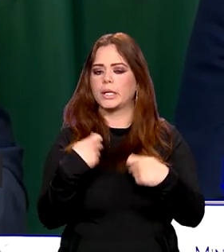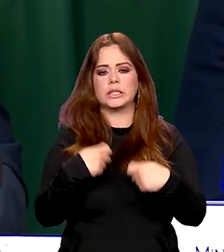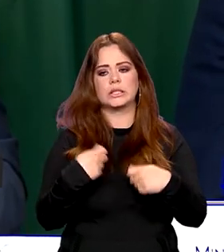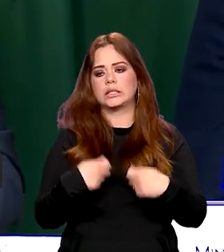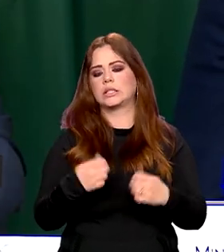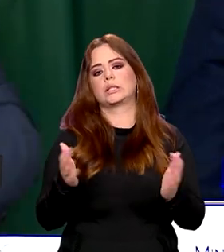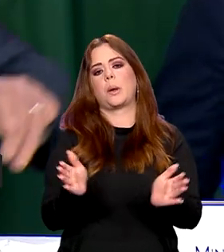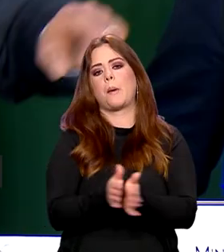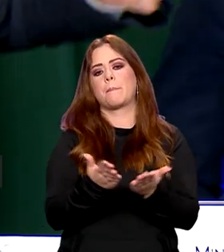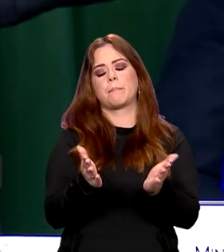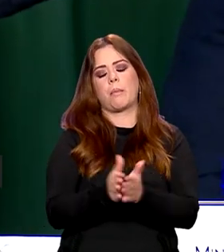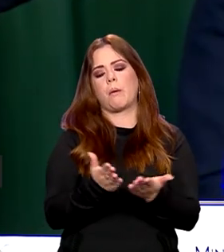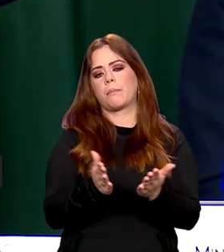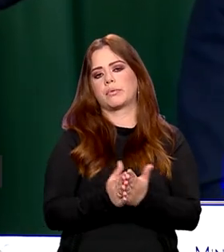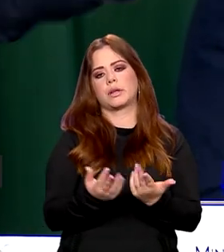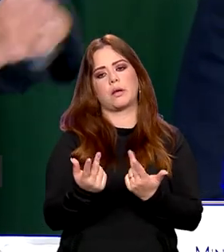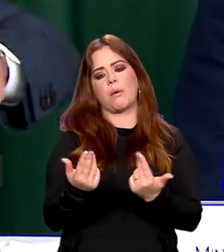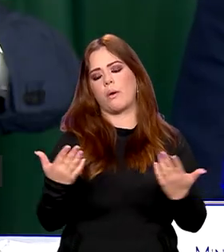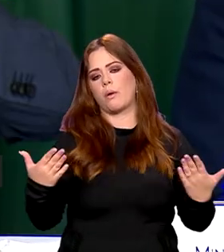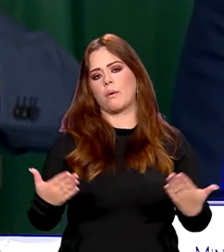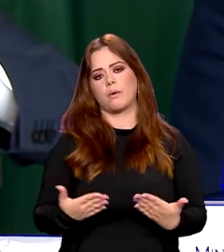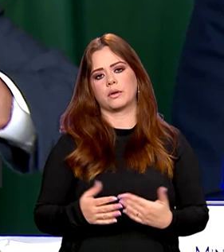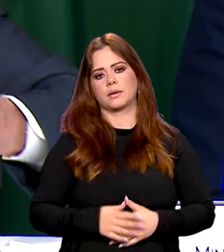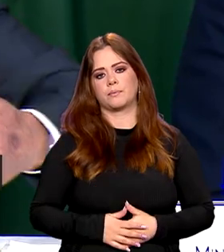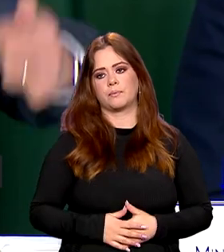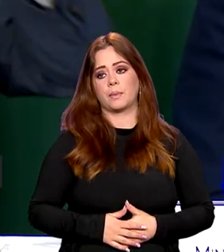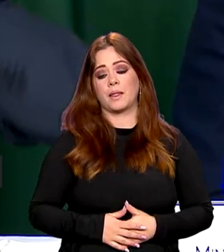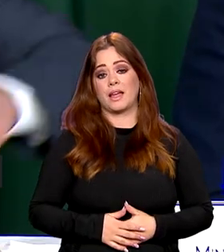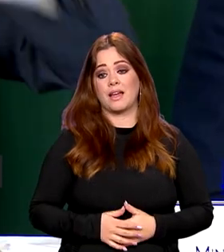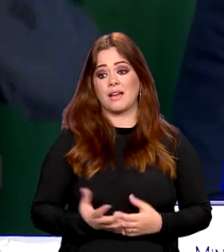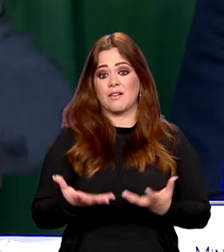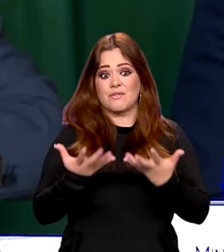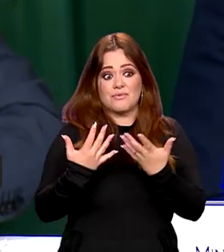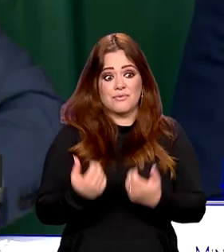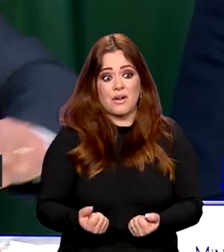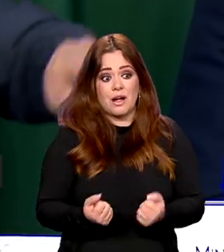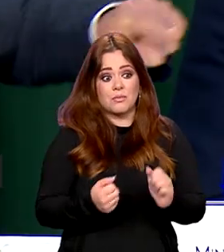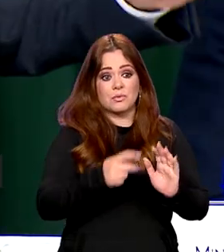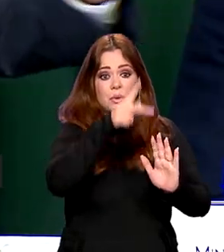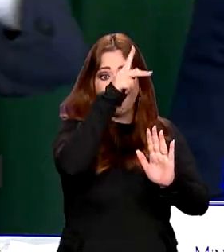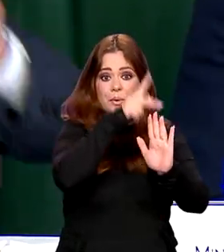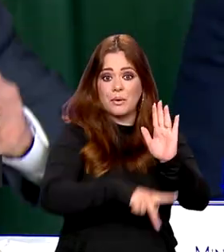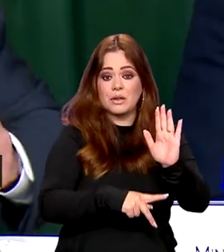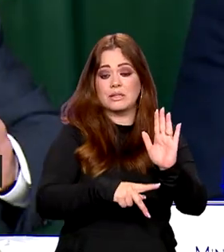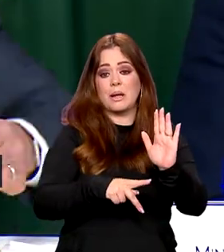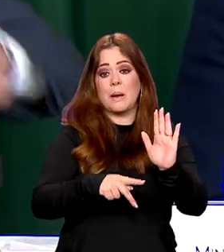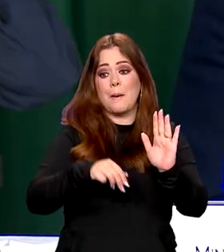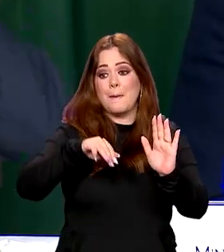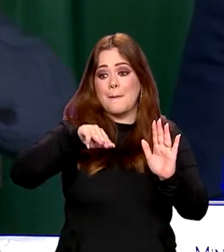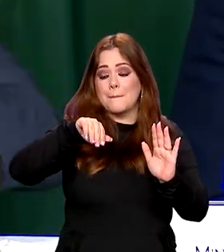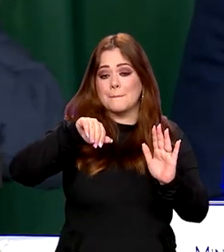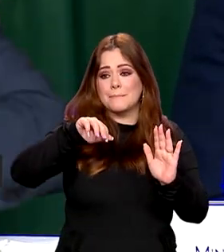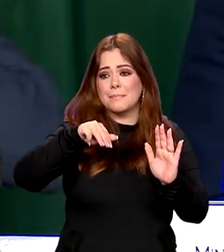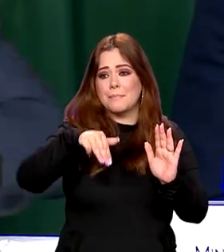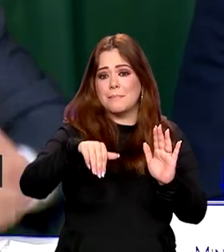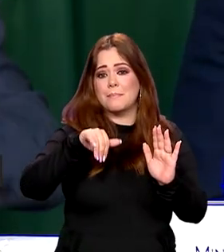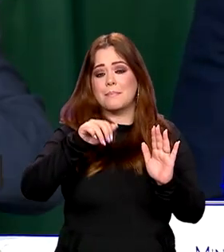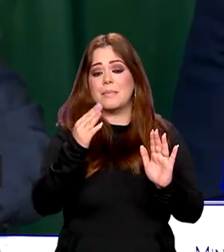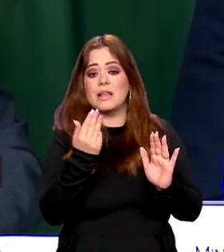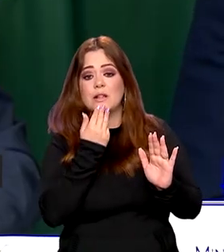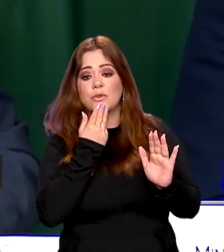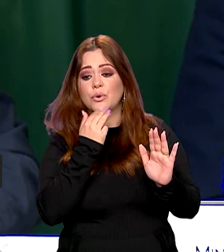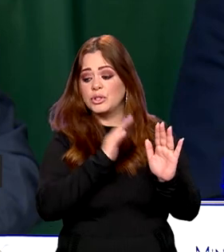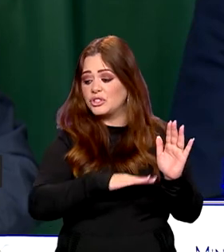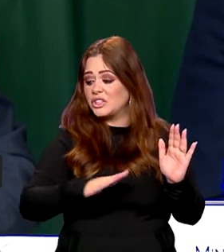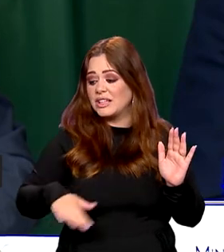Esse país, nós fizemos um programa agora para tentar recuperar milhões de crianças que estão no segundo ano escolar e que não sabem ler